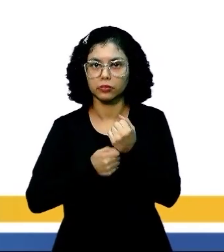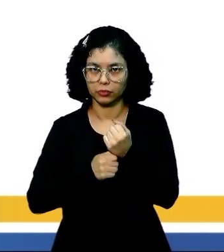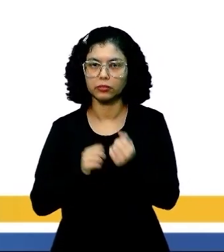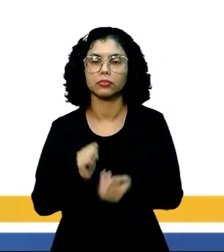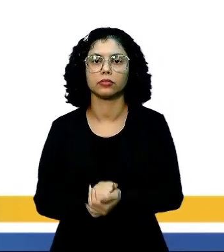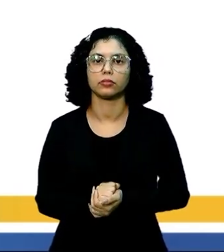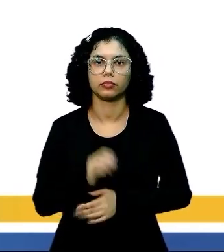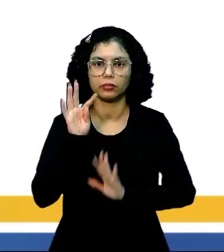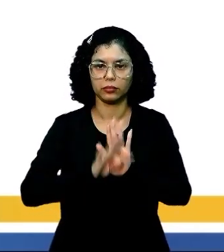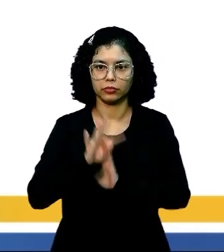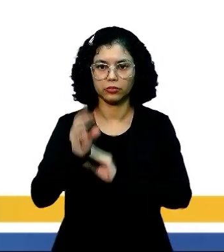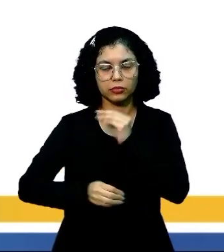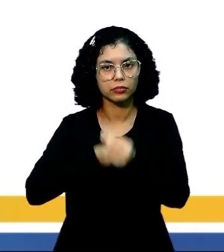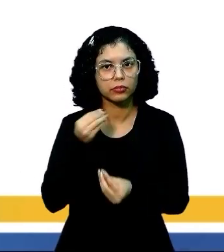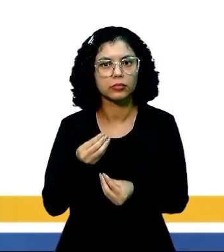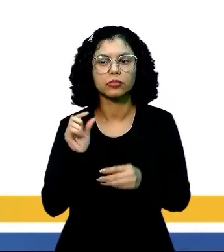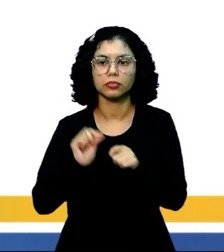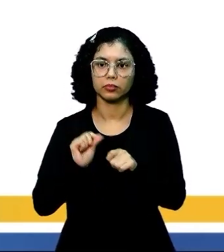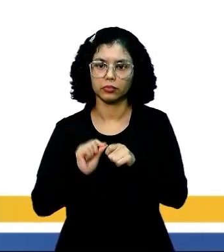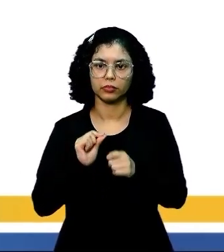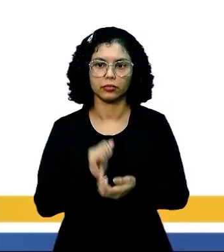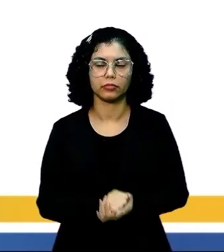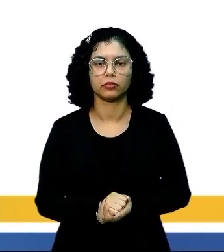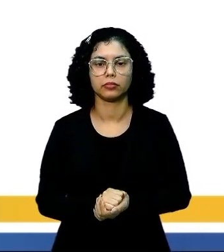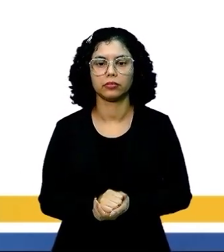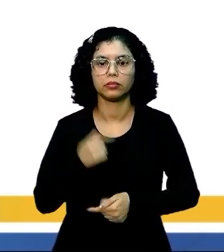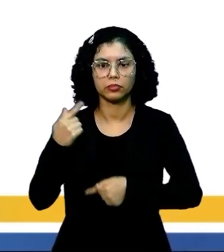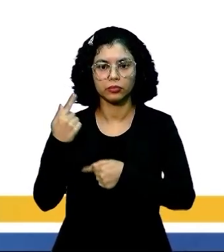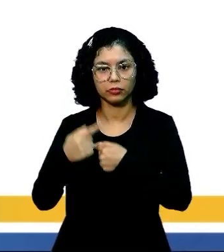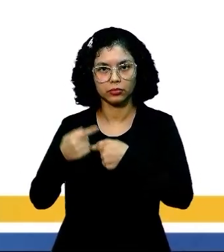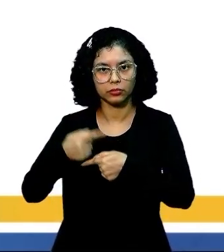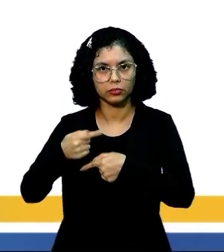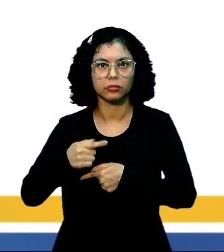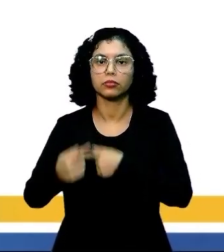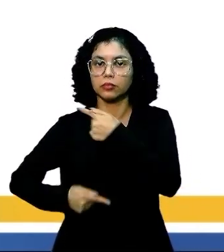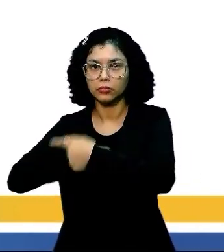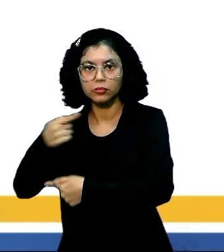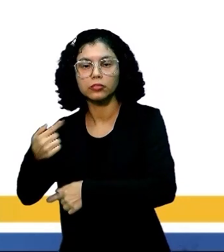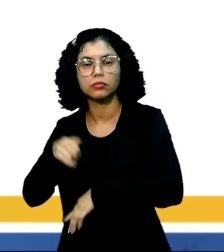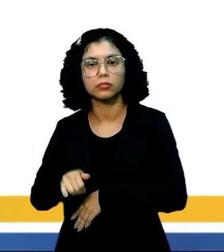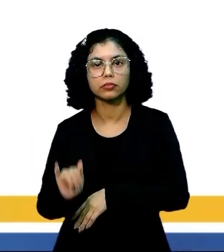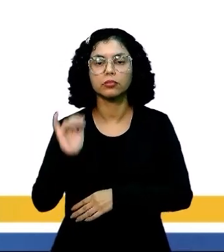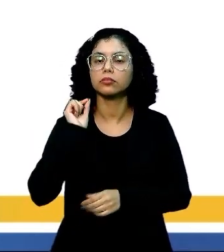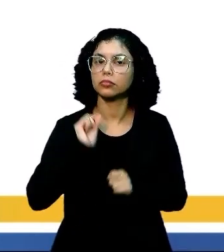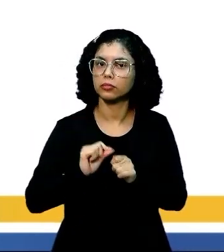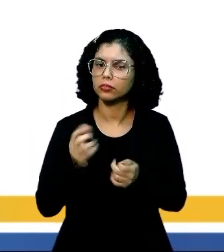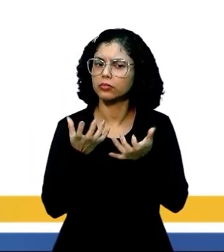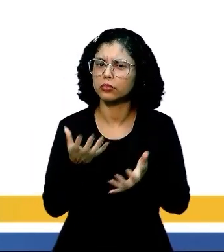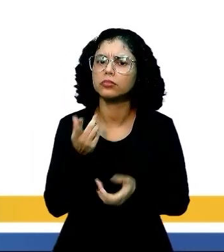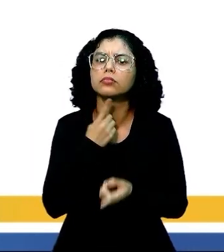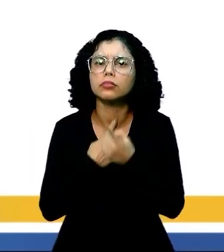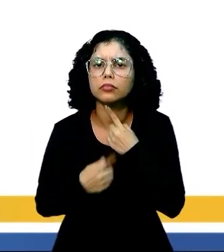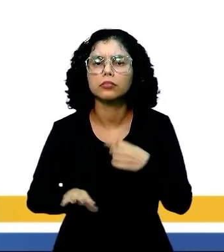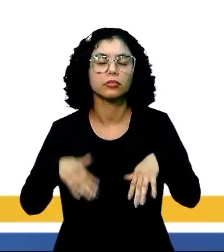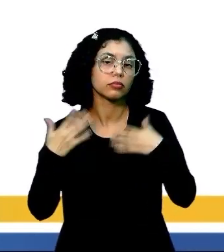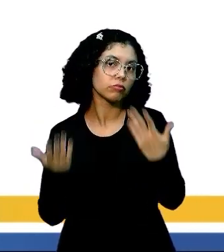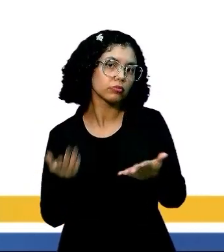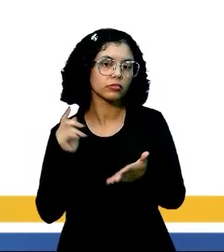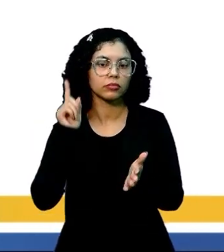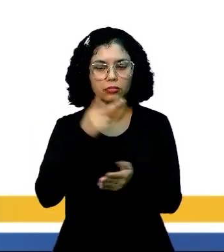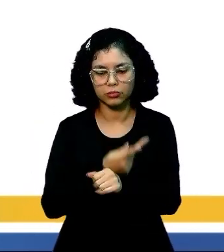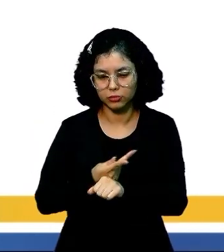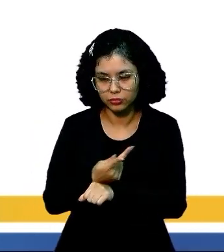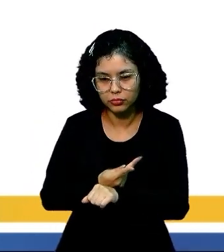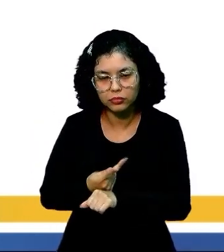né? Como nós fizemos aqui anteriormente, a geração Y, ou seja, o que ela quer, né? Qual o desejo? Então você vai lá no